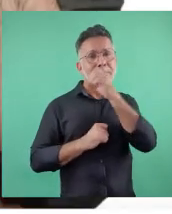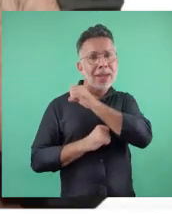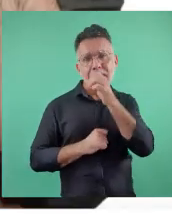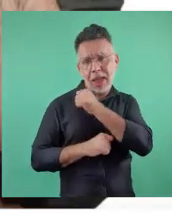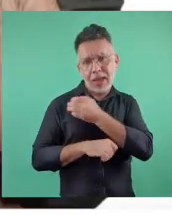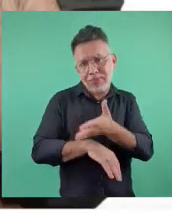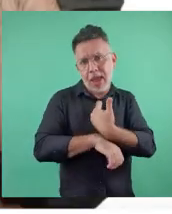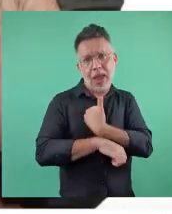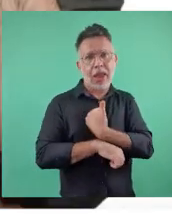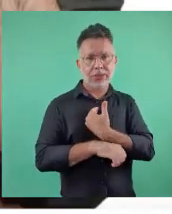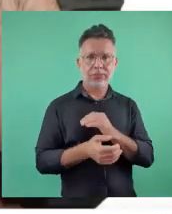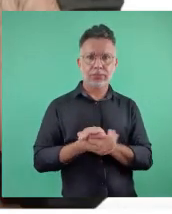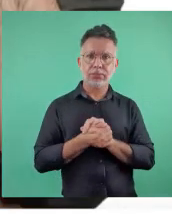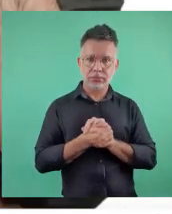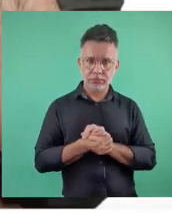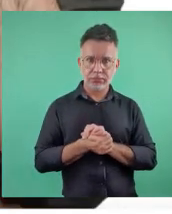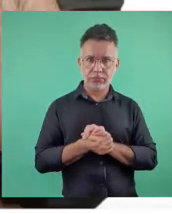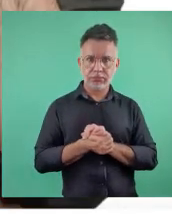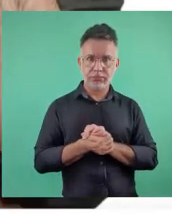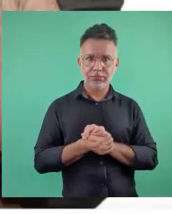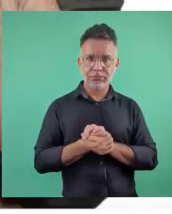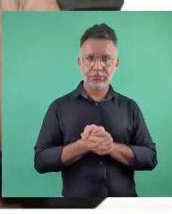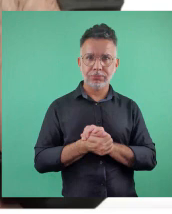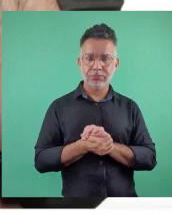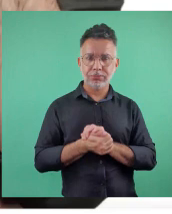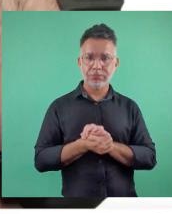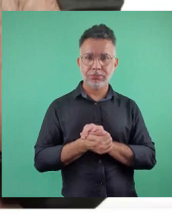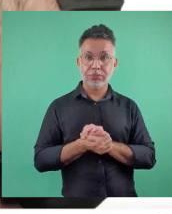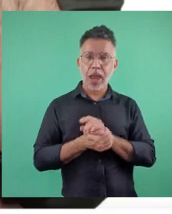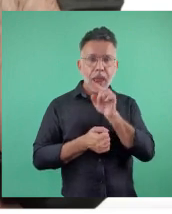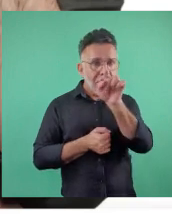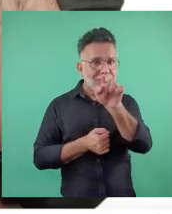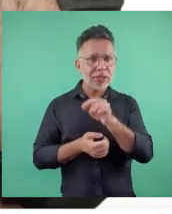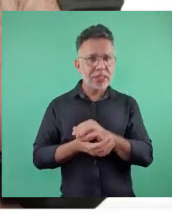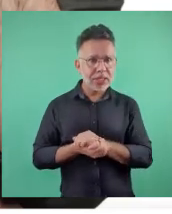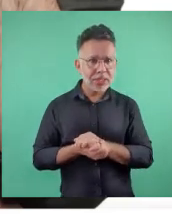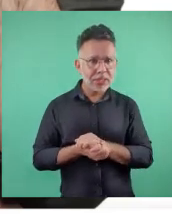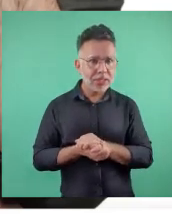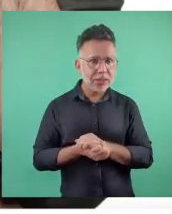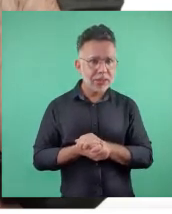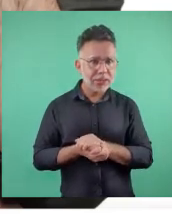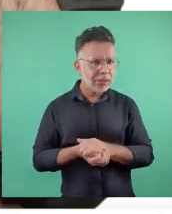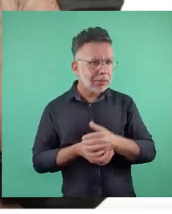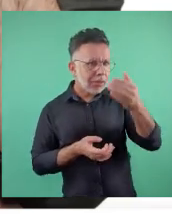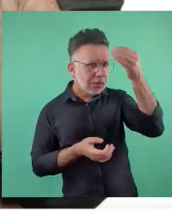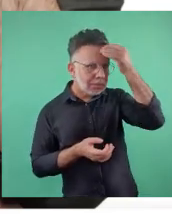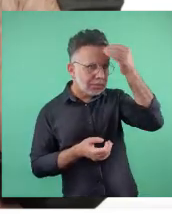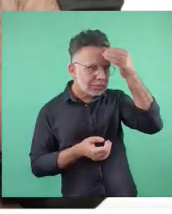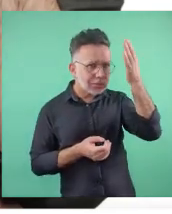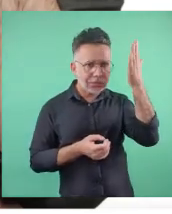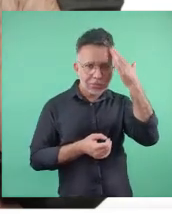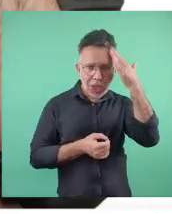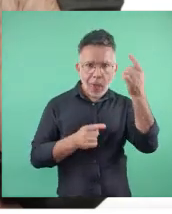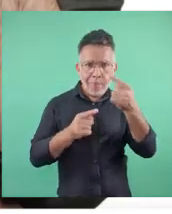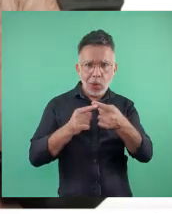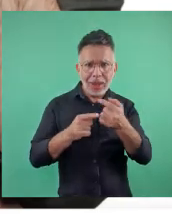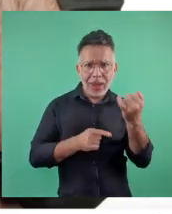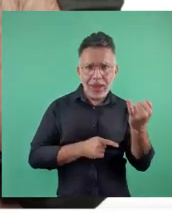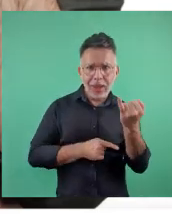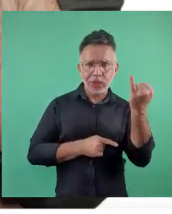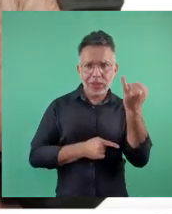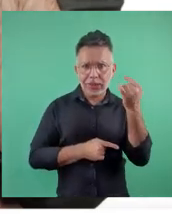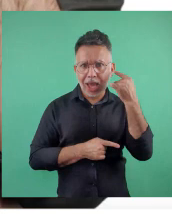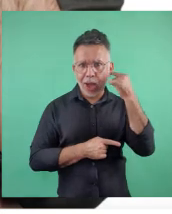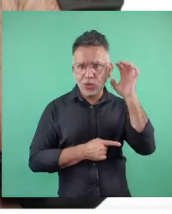possível. E você, se conscientizou? Por que a audição é importante para você? Você